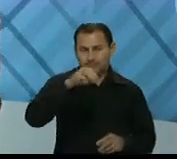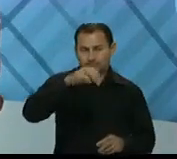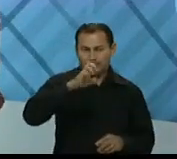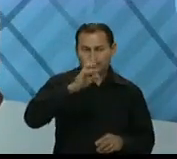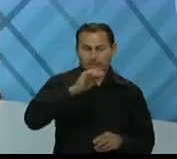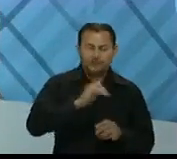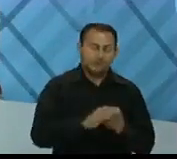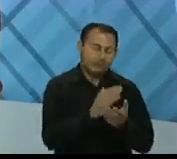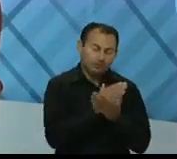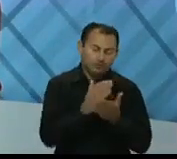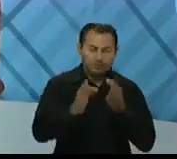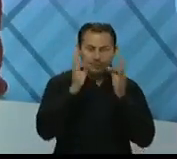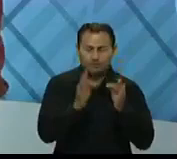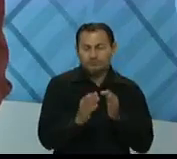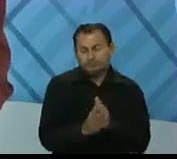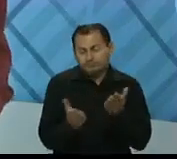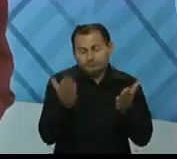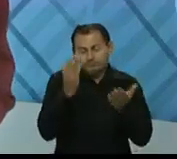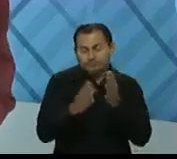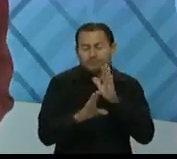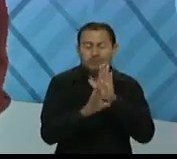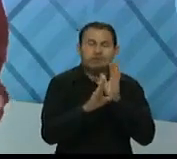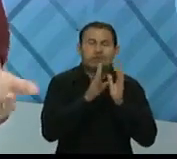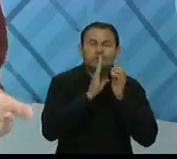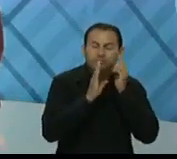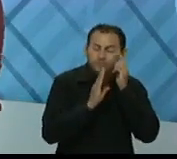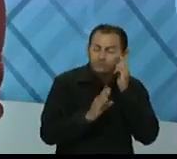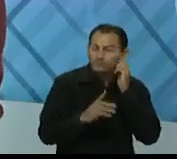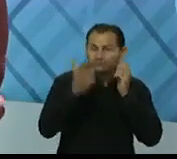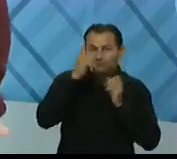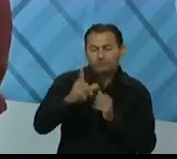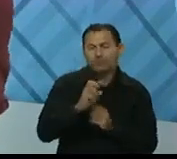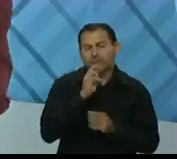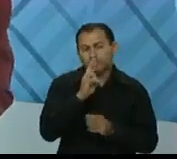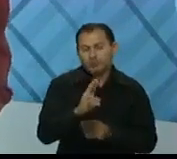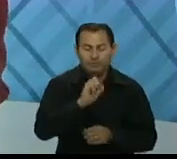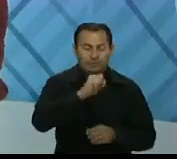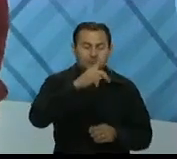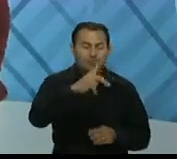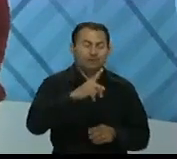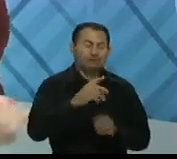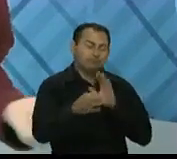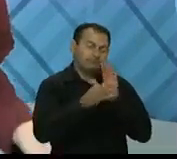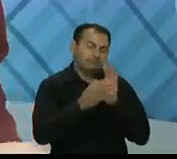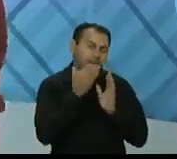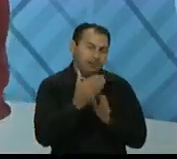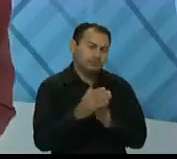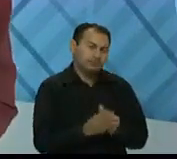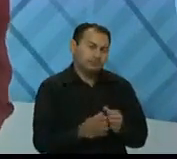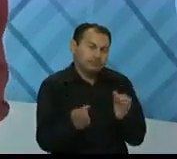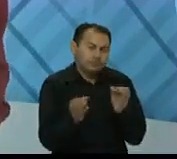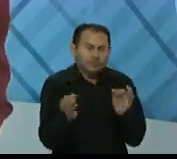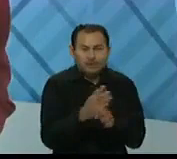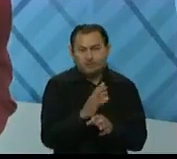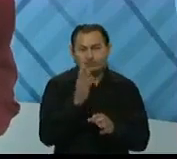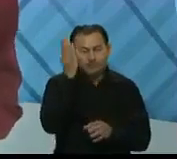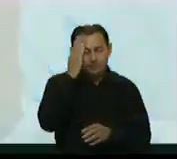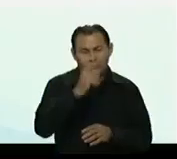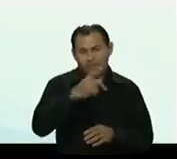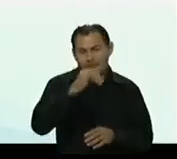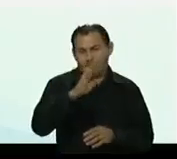na origem. Com base nesses conhecimentos, nós conseguimos resolver a situação que é proposta para determinar o PIB.